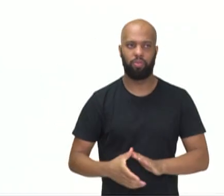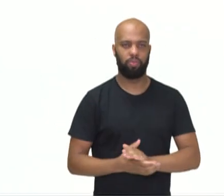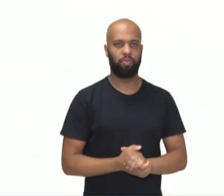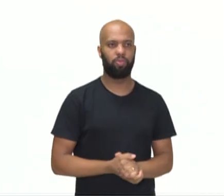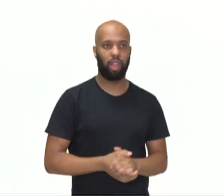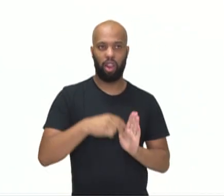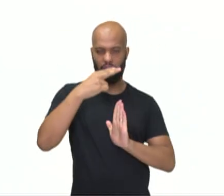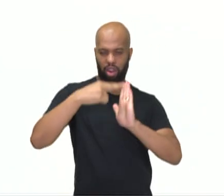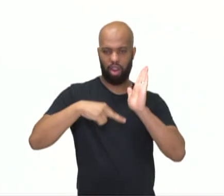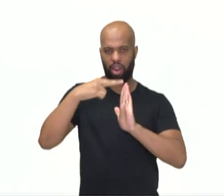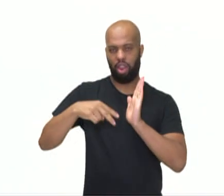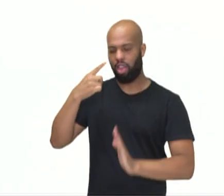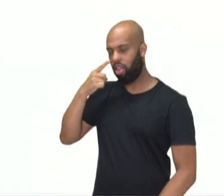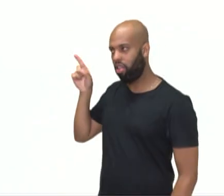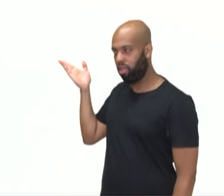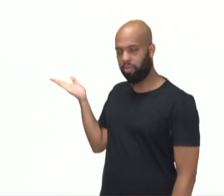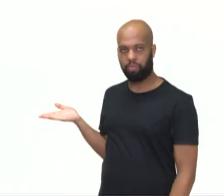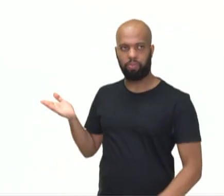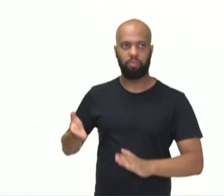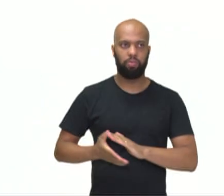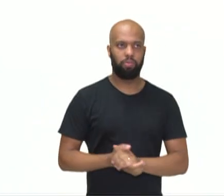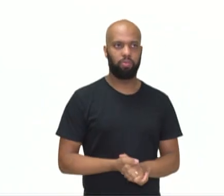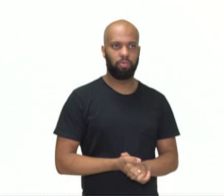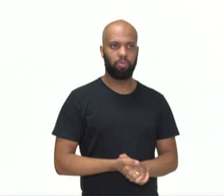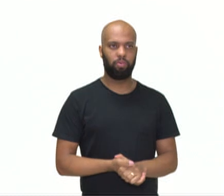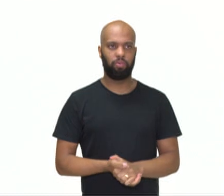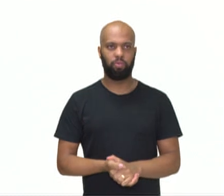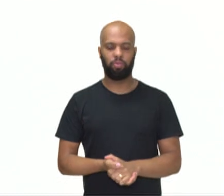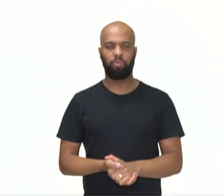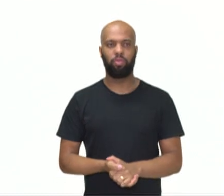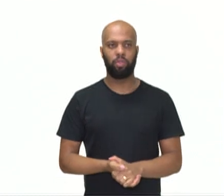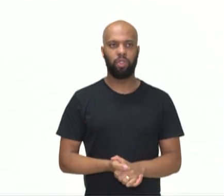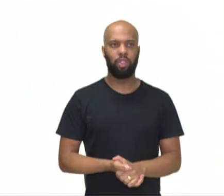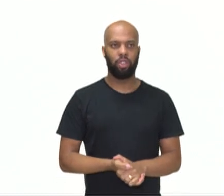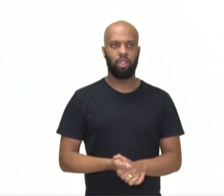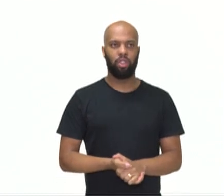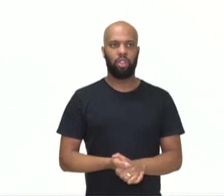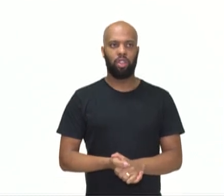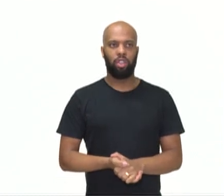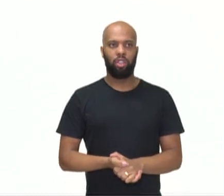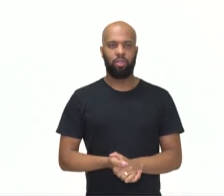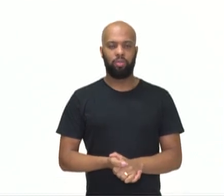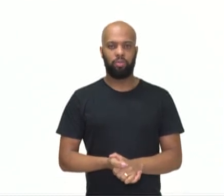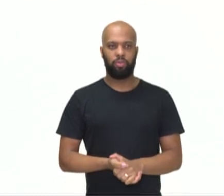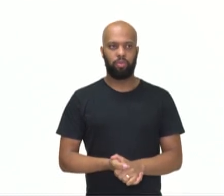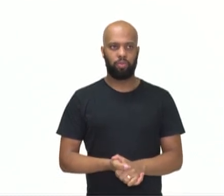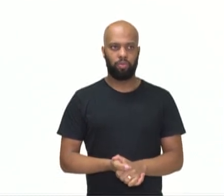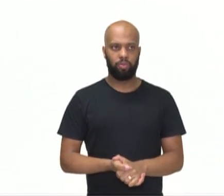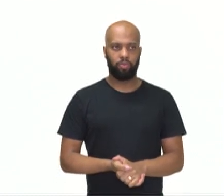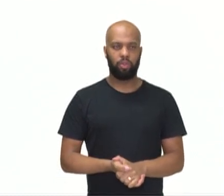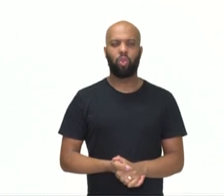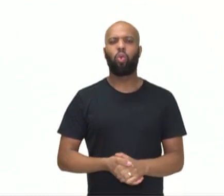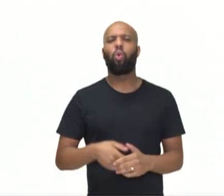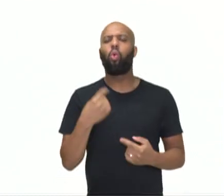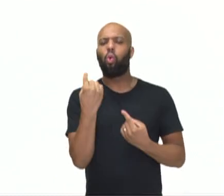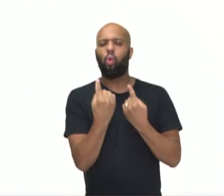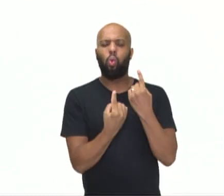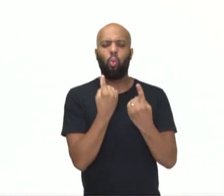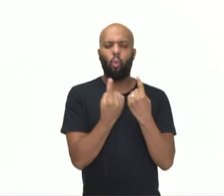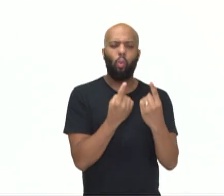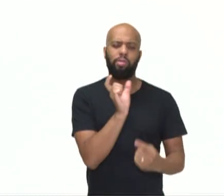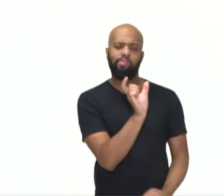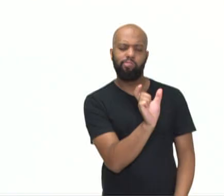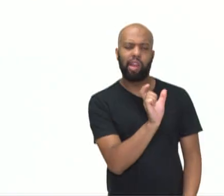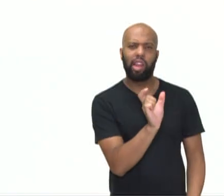soy Marta, ¿qué tal? Mucho gusto, me llamo Santiago e... Como seria o verbo